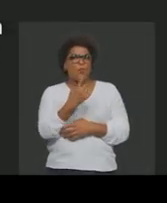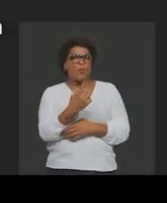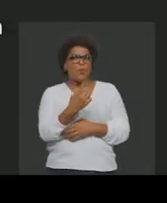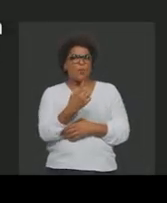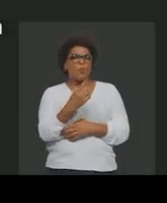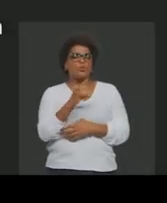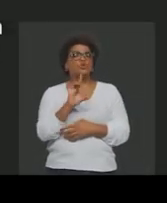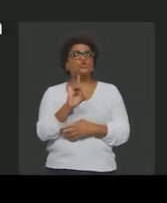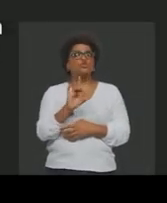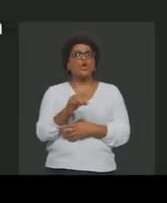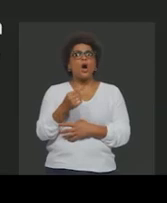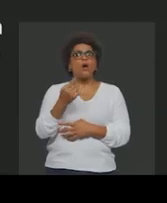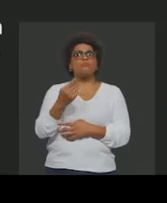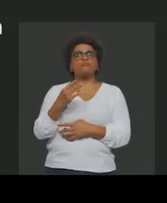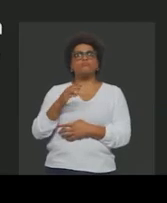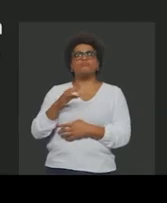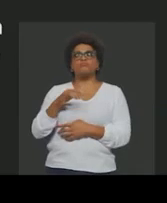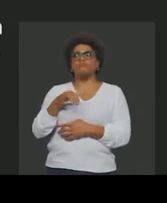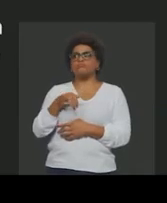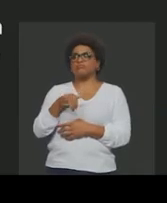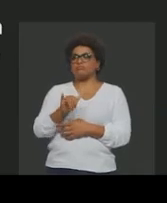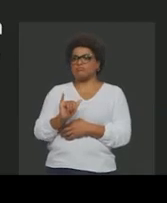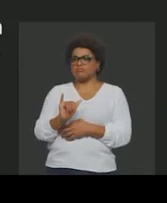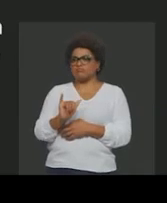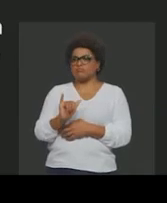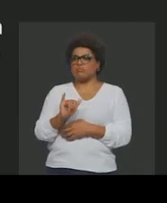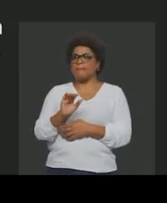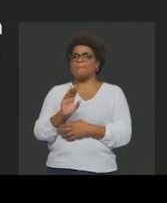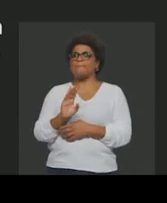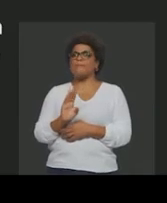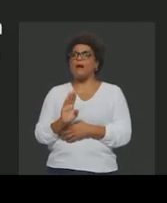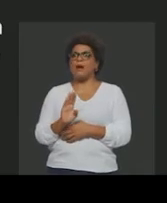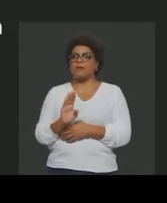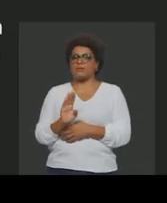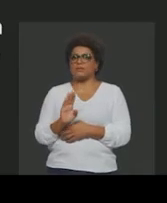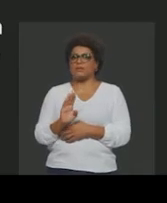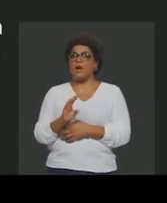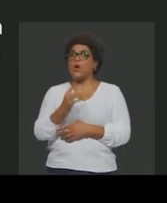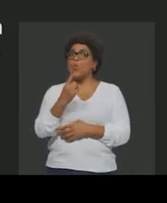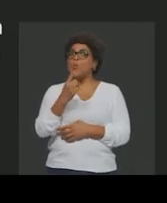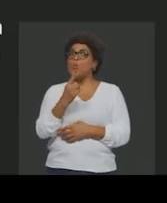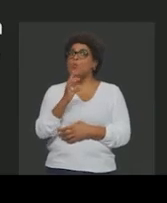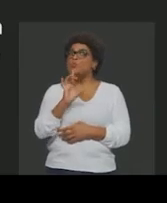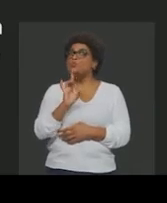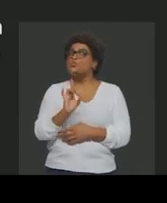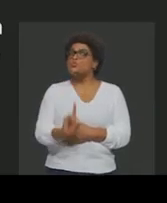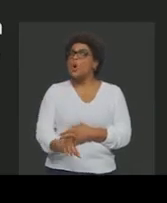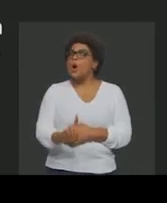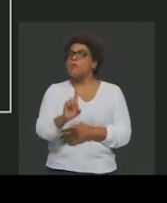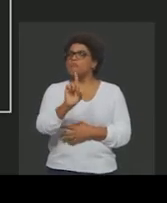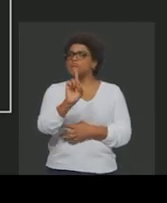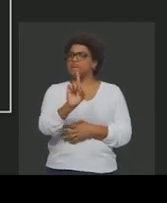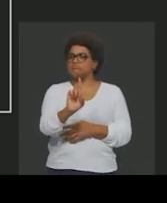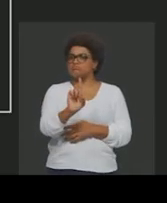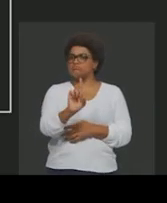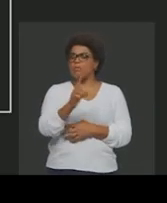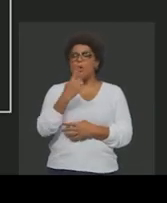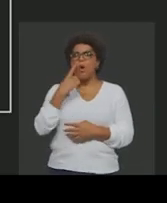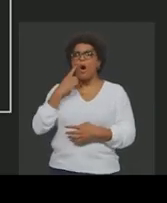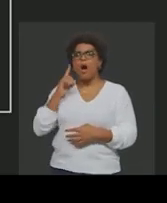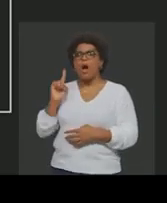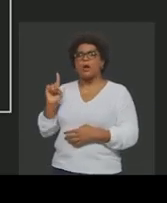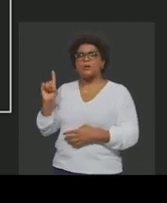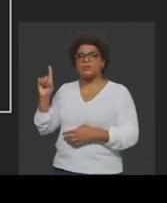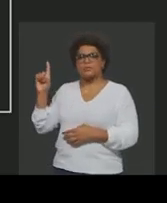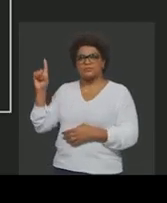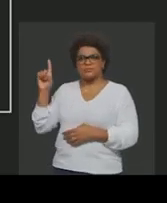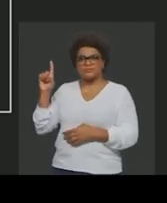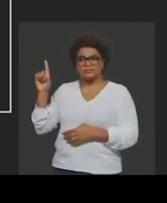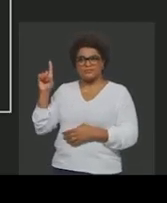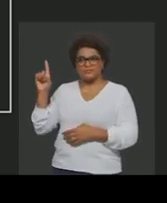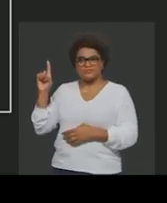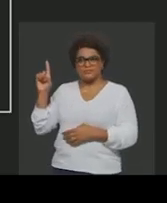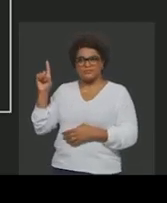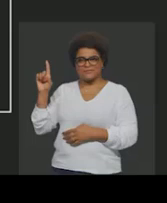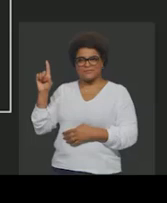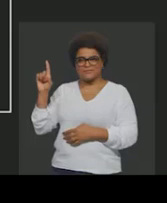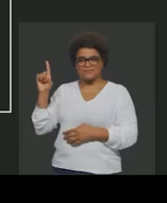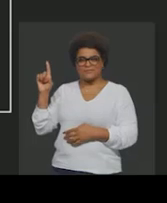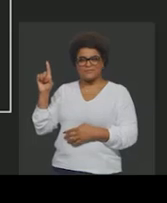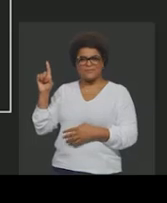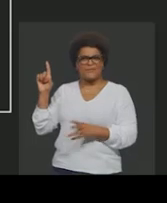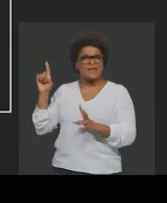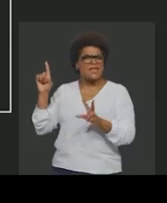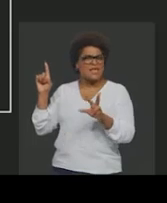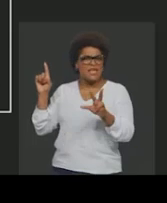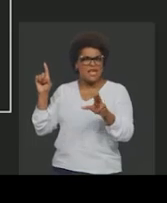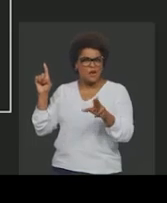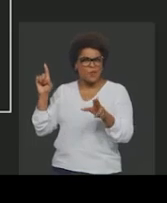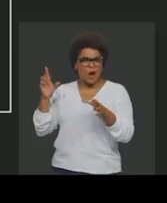para você ver. Guarda isso, 1 e somente 1. Na figura, os mesmos conjuntos A e